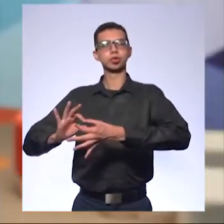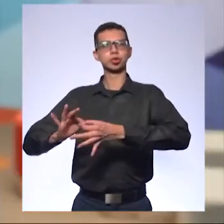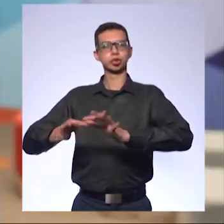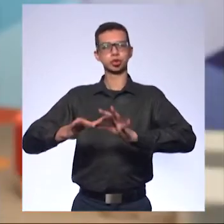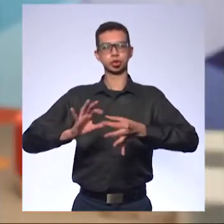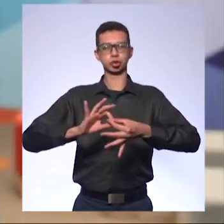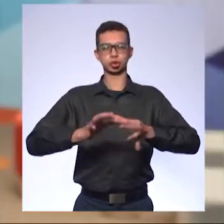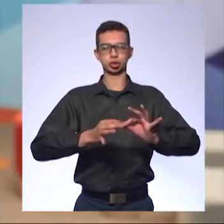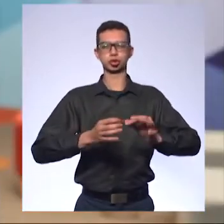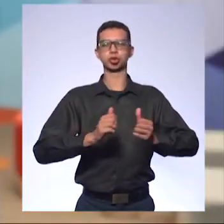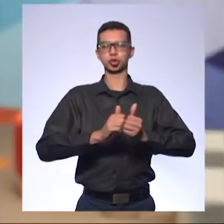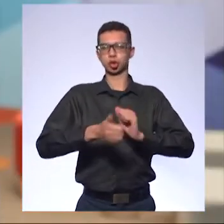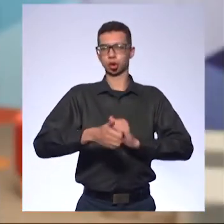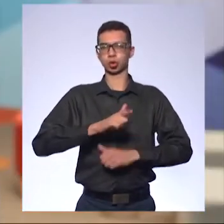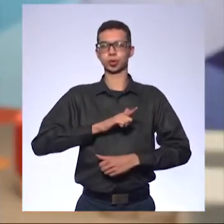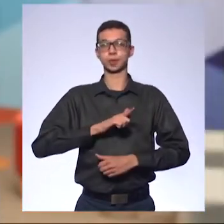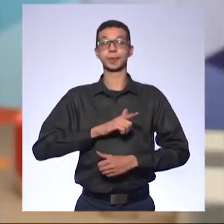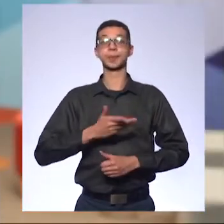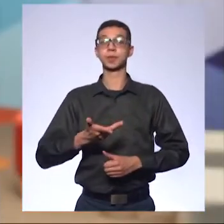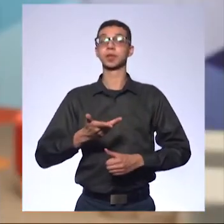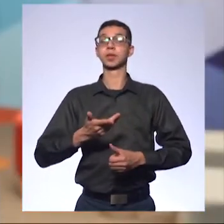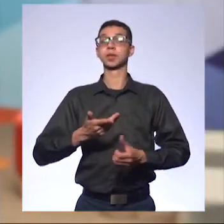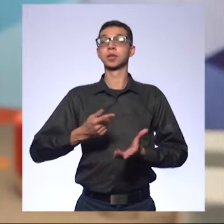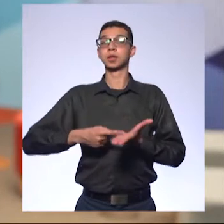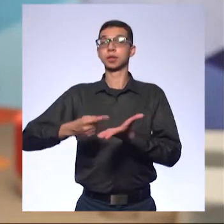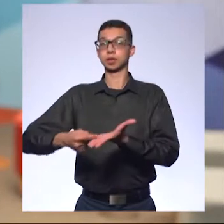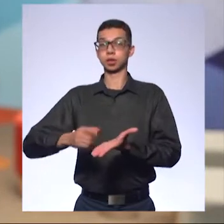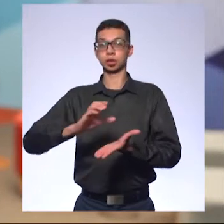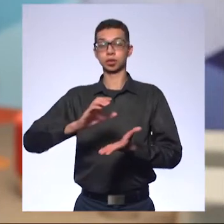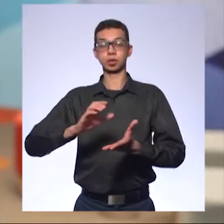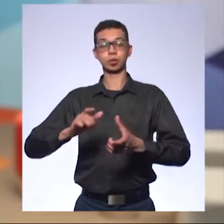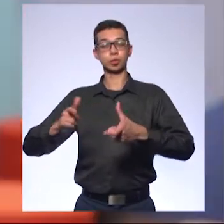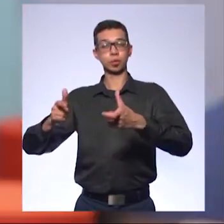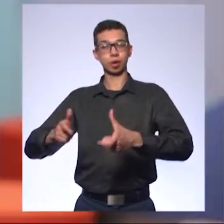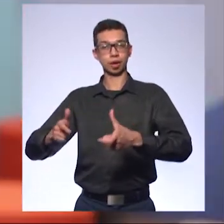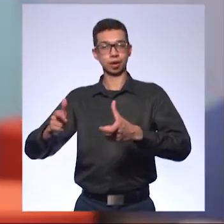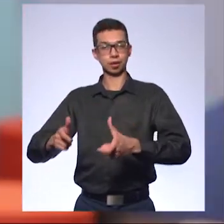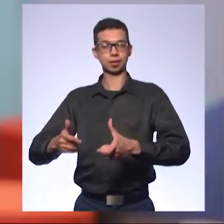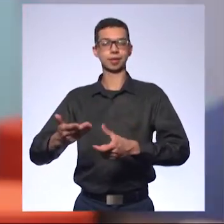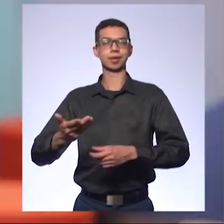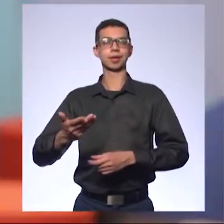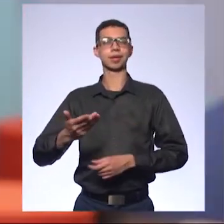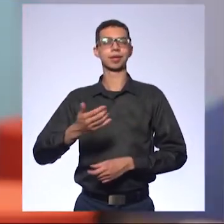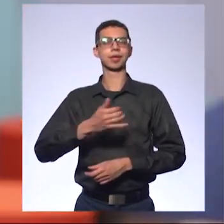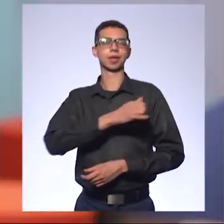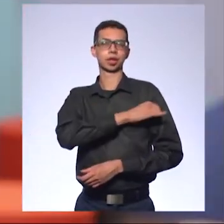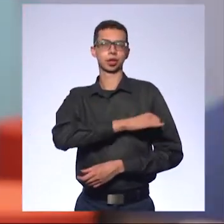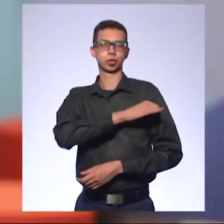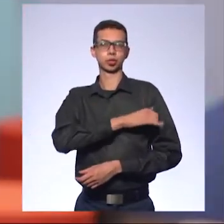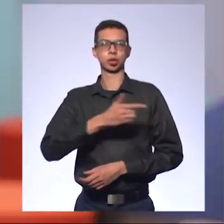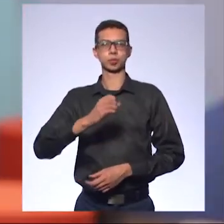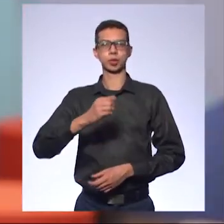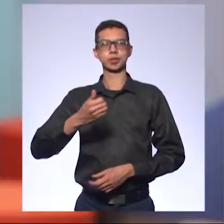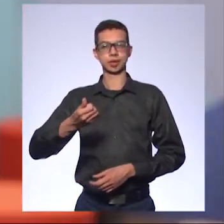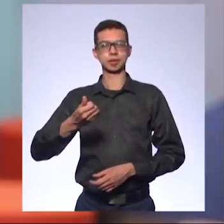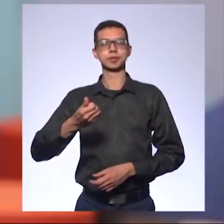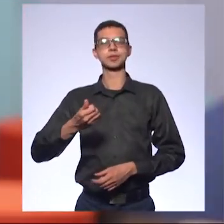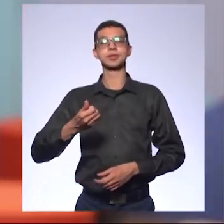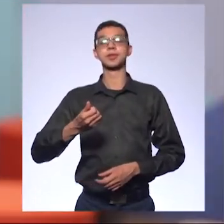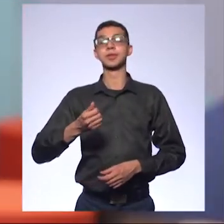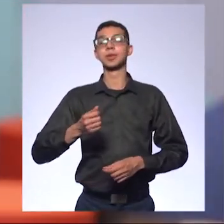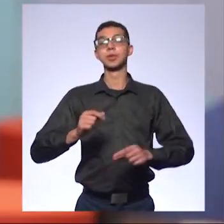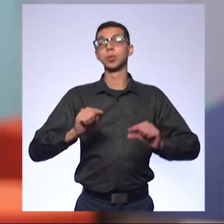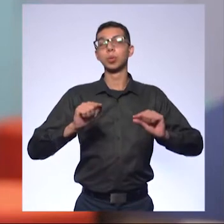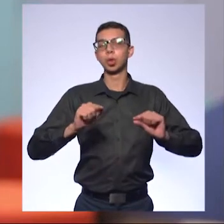com o Comitê Organizador Rio 2016 e a DAO foi o parceiro de carbono. E nós nos responsabilizamos por criar projetos que